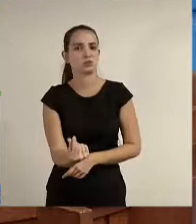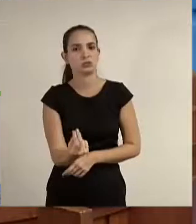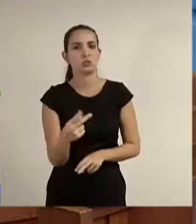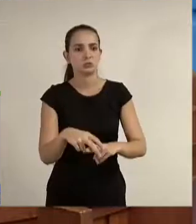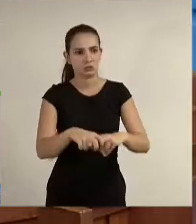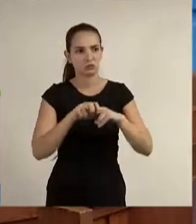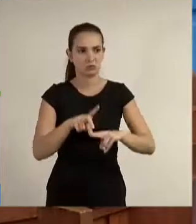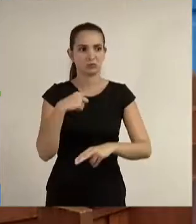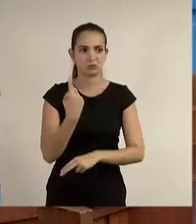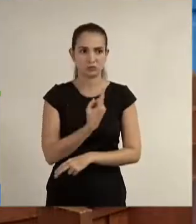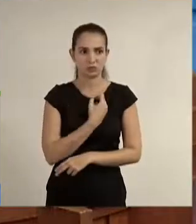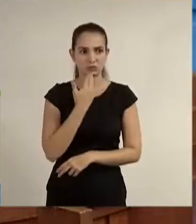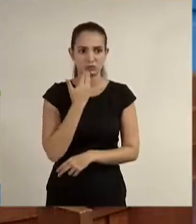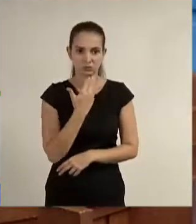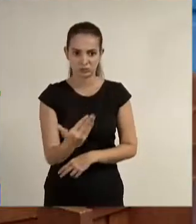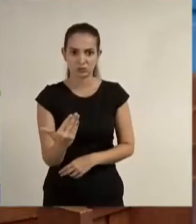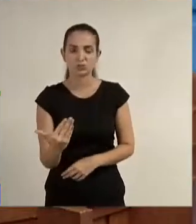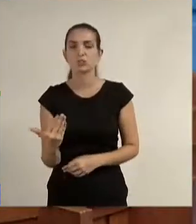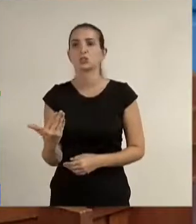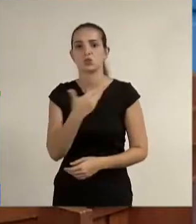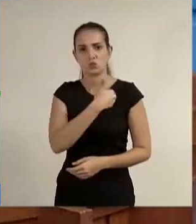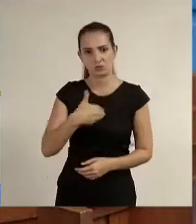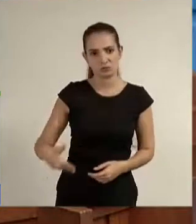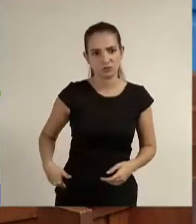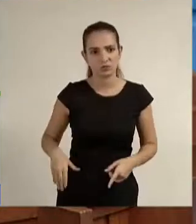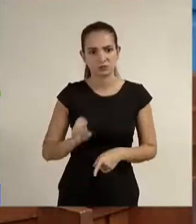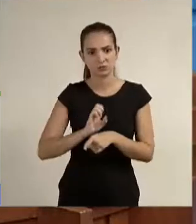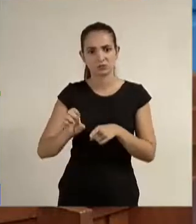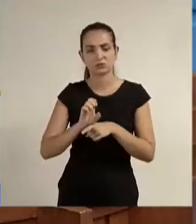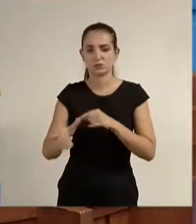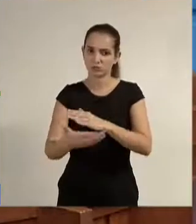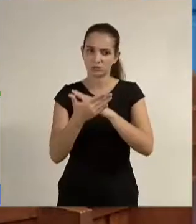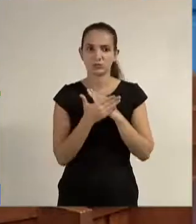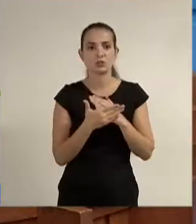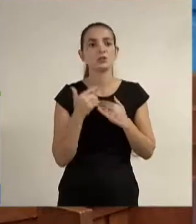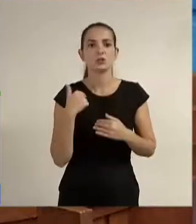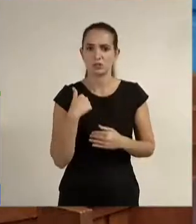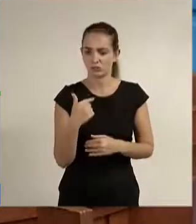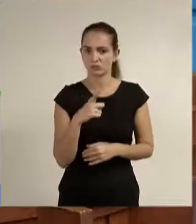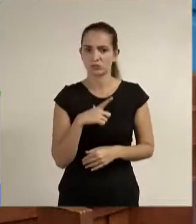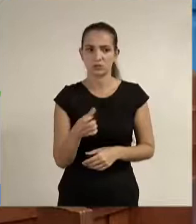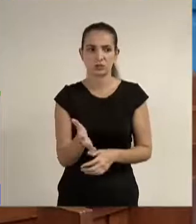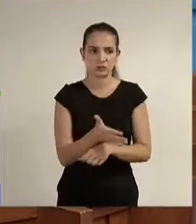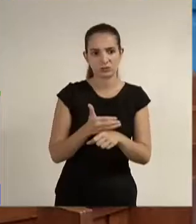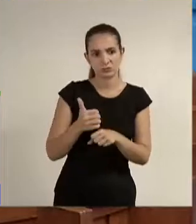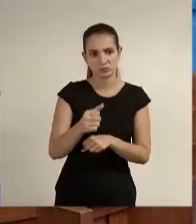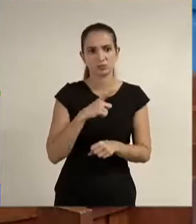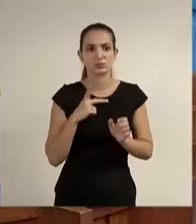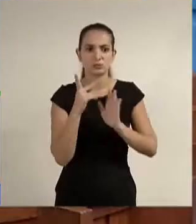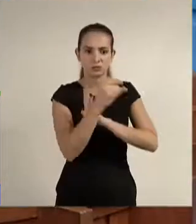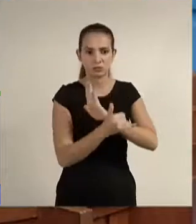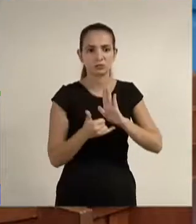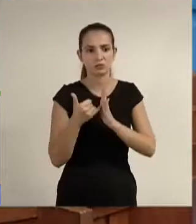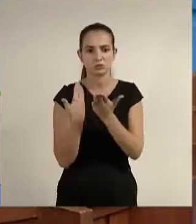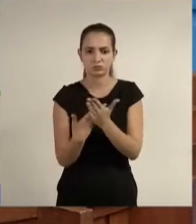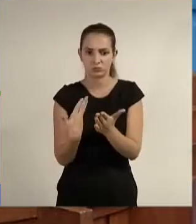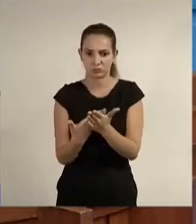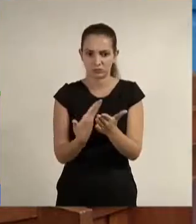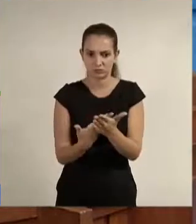Estado. E recebi a garantia de que um projeto vai ser estudado nesse